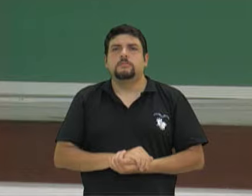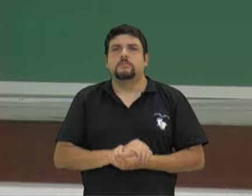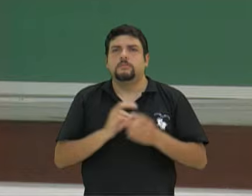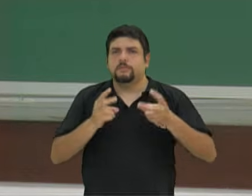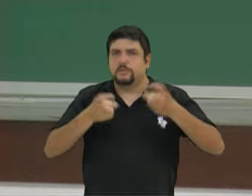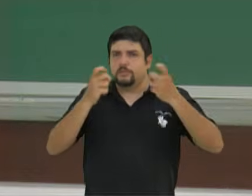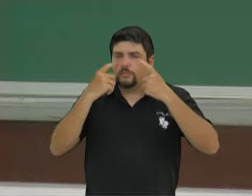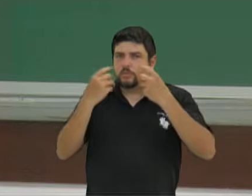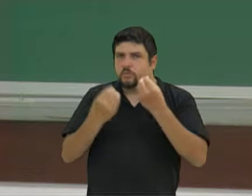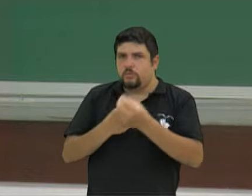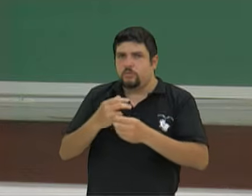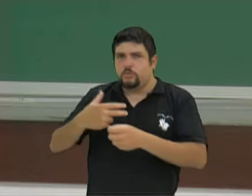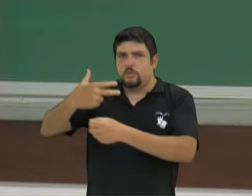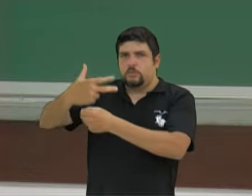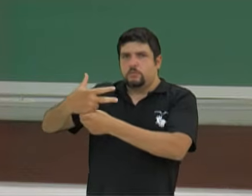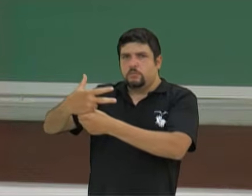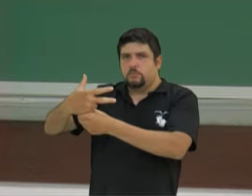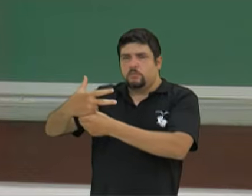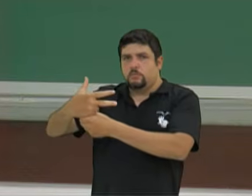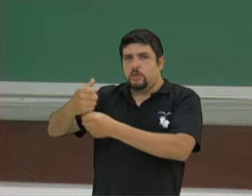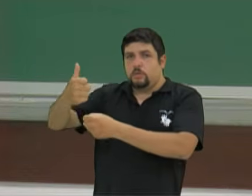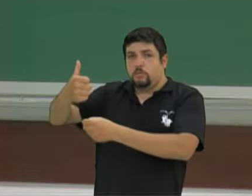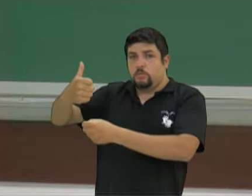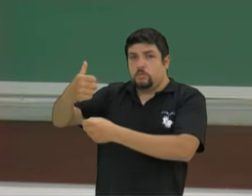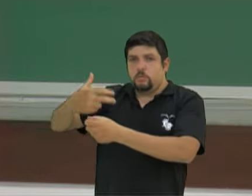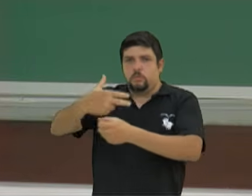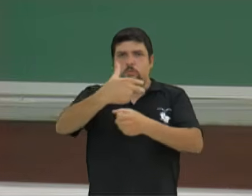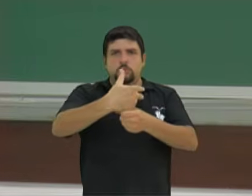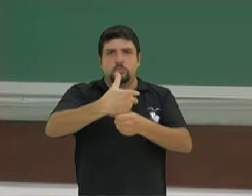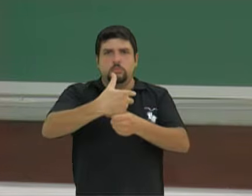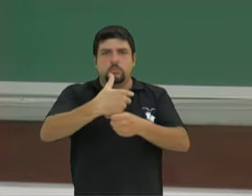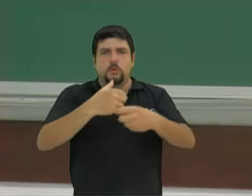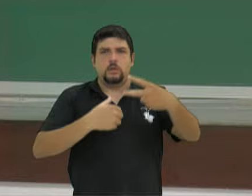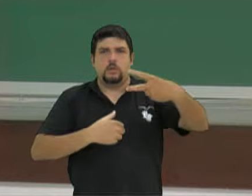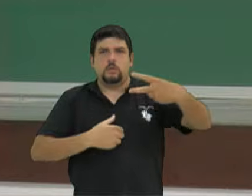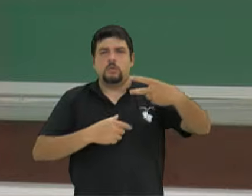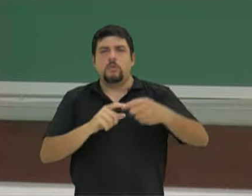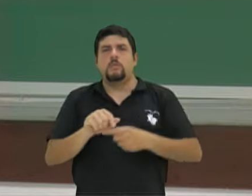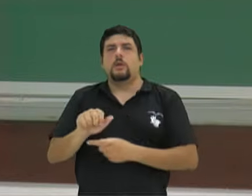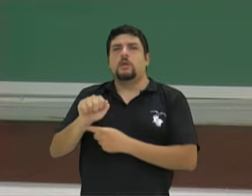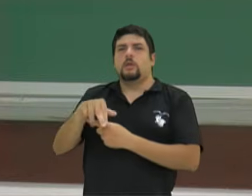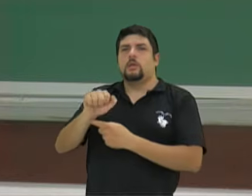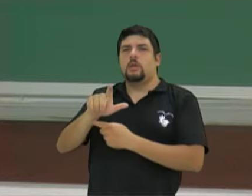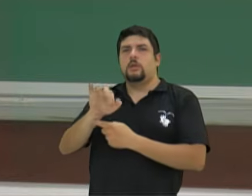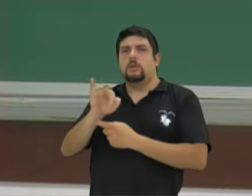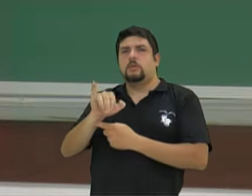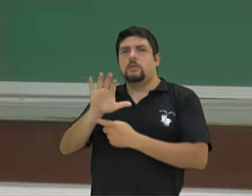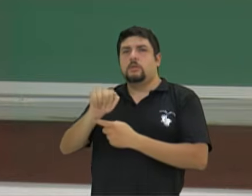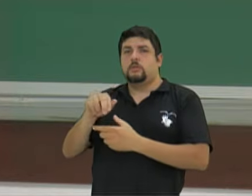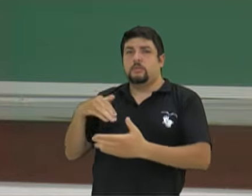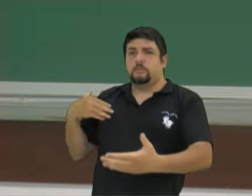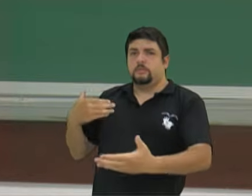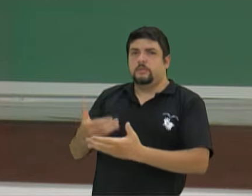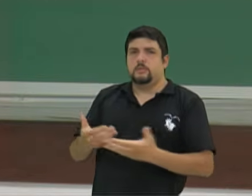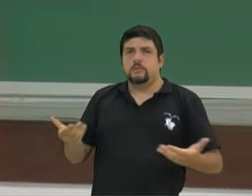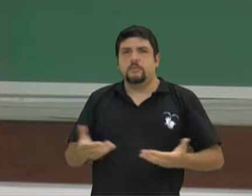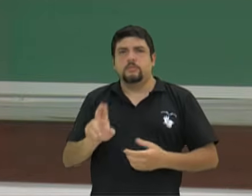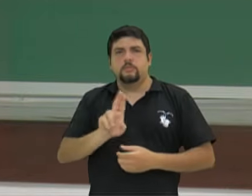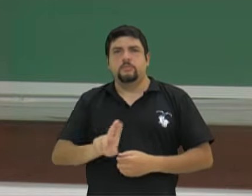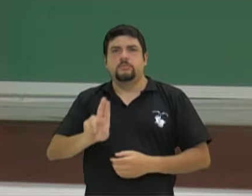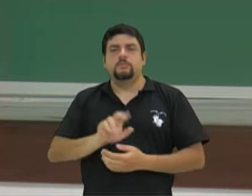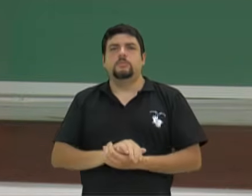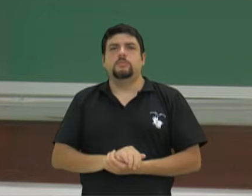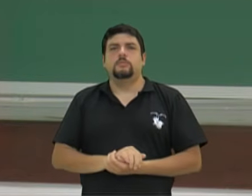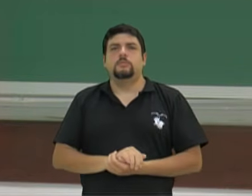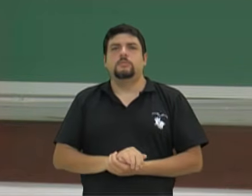Viram como é que funciona? Era isso que acontecia, que era a padronização analítica, que viu que a gente usa até hoje, tá? A gente